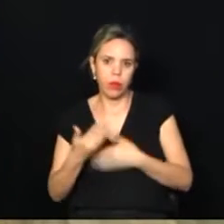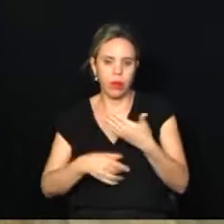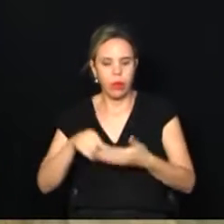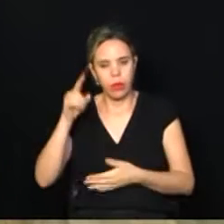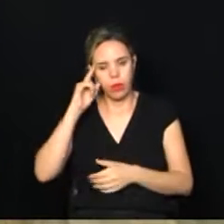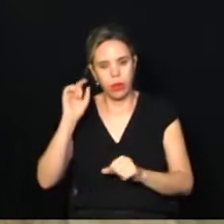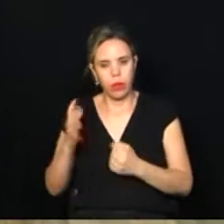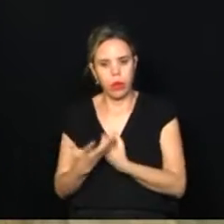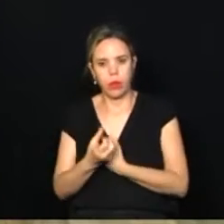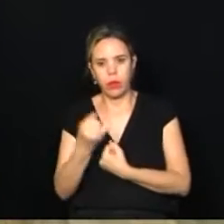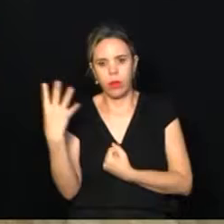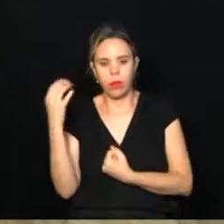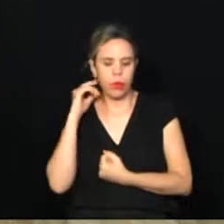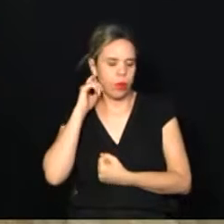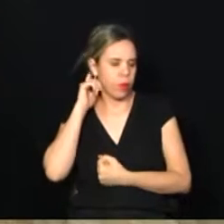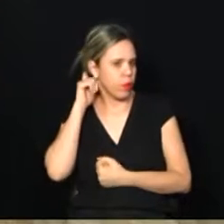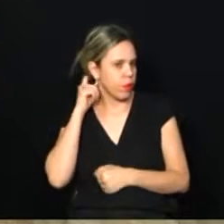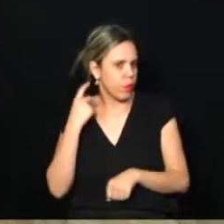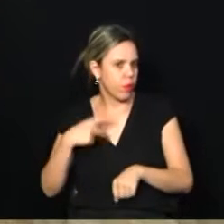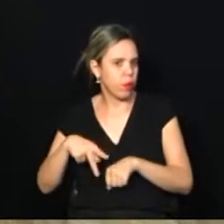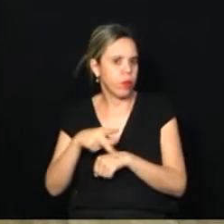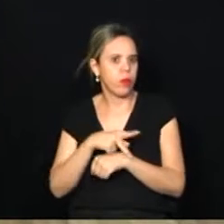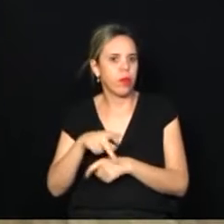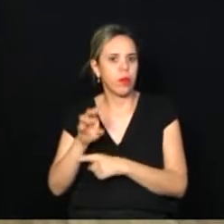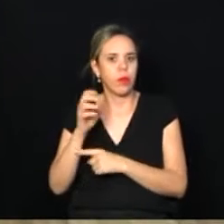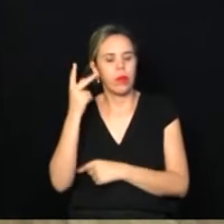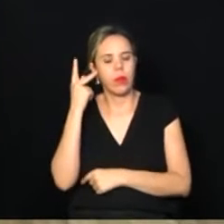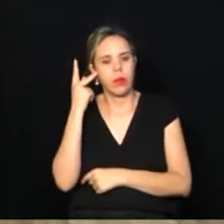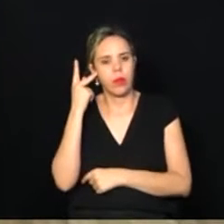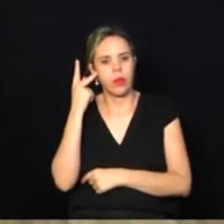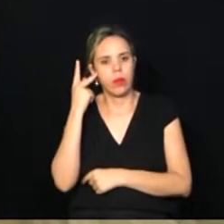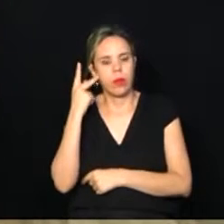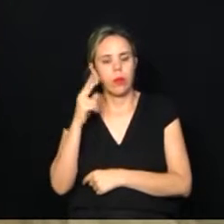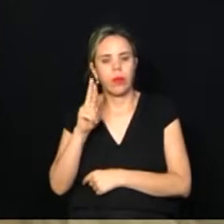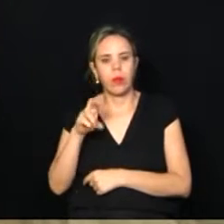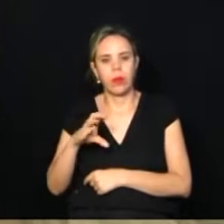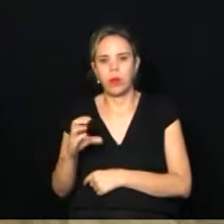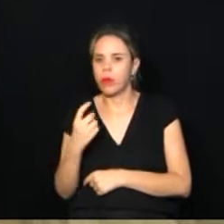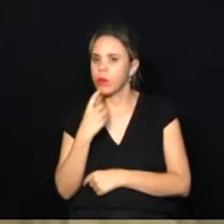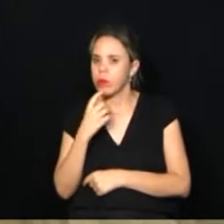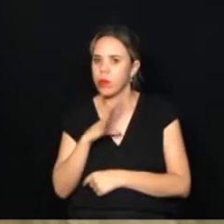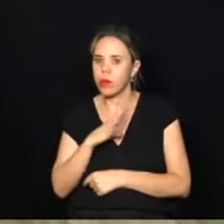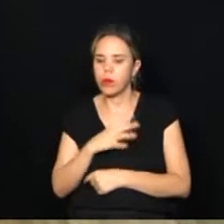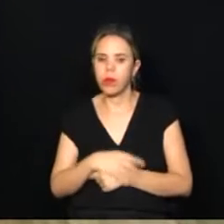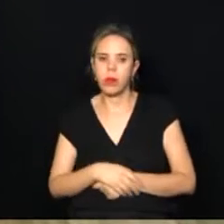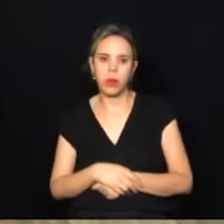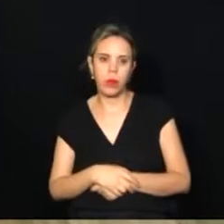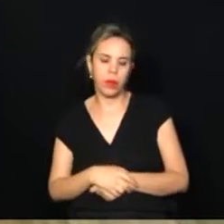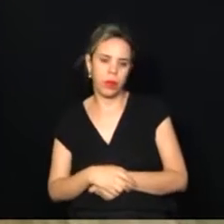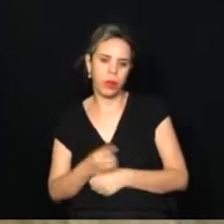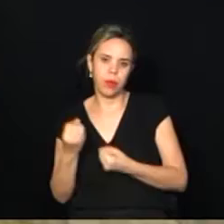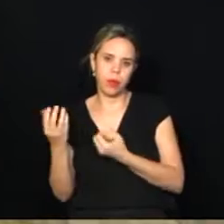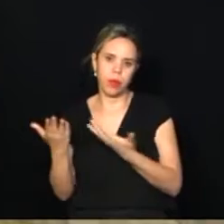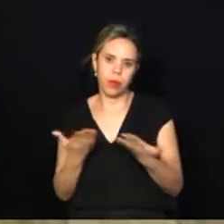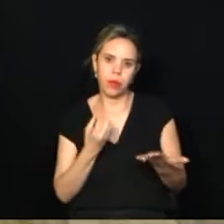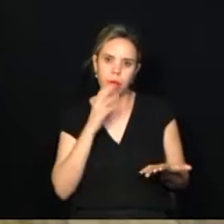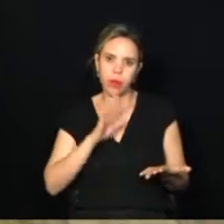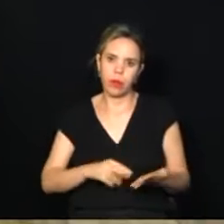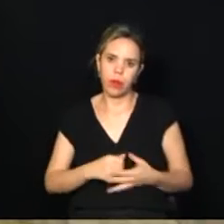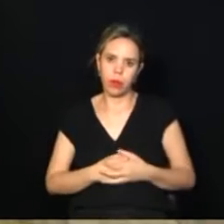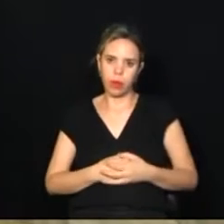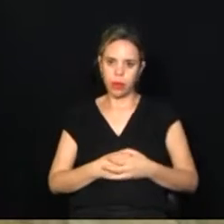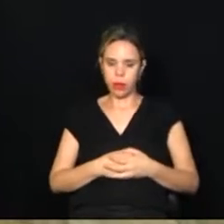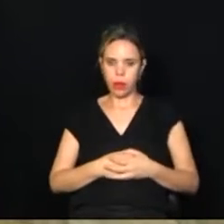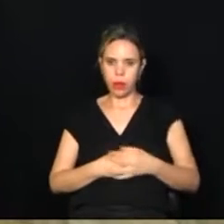a Covid-19 no nosso país, estado de São Paulo, região metropolitana e depois na cidade de Campinas. Seja bem-vindo e boa tarde.